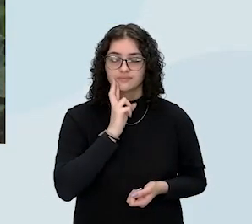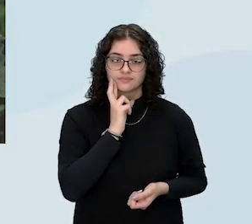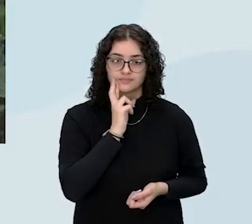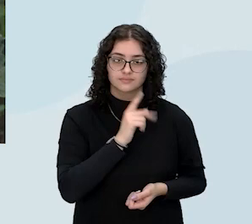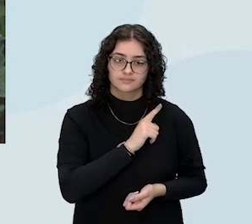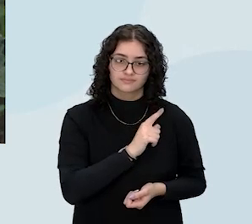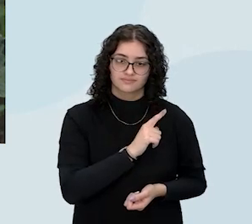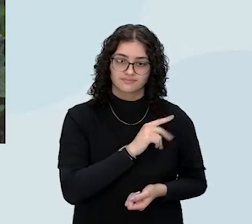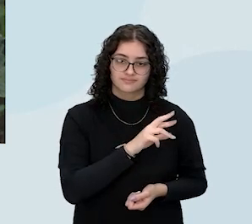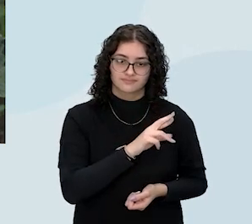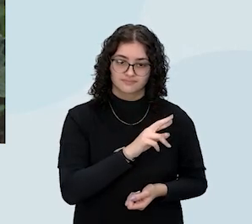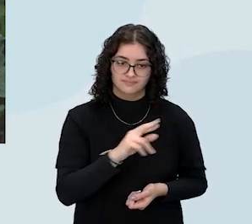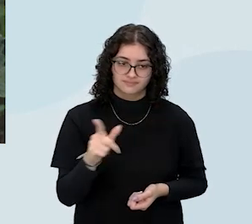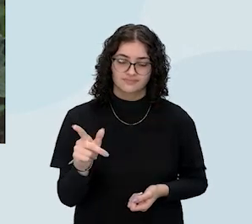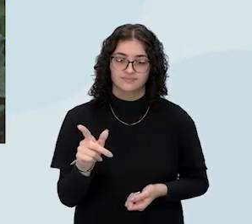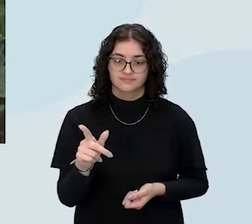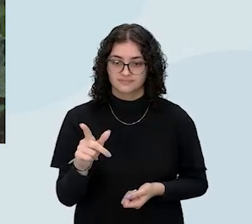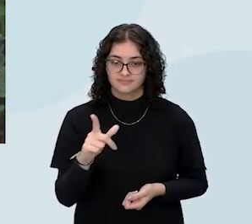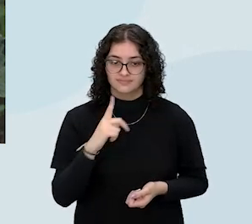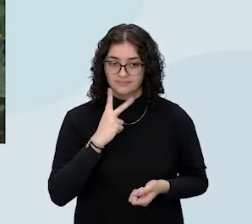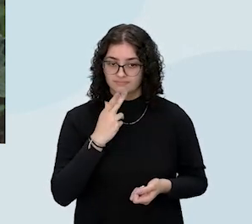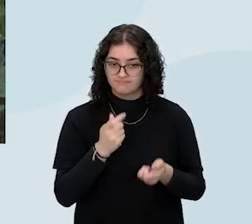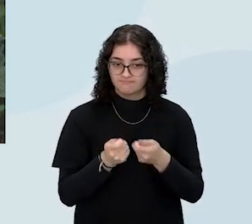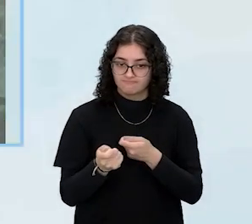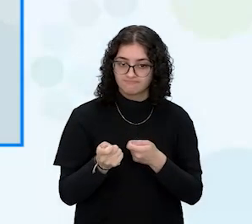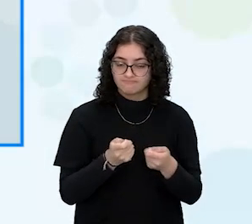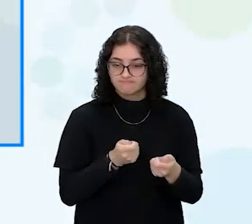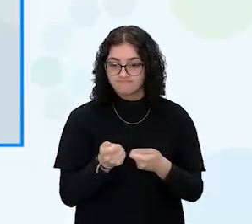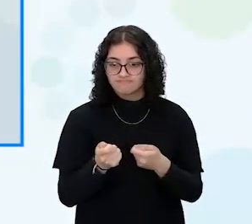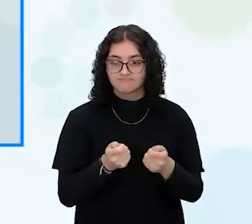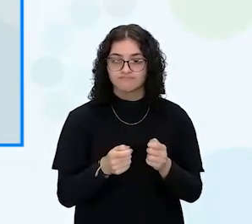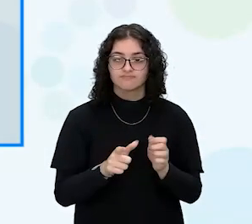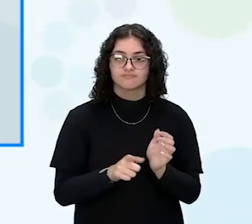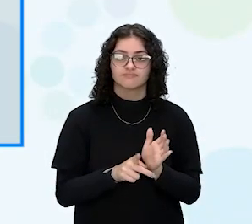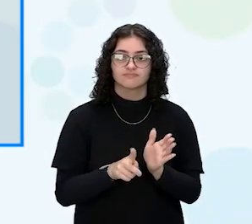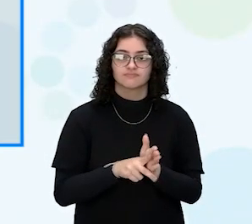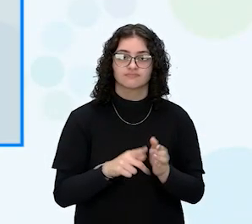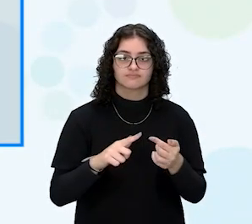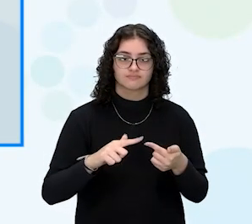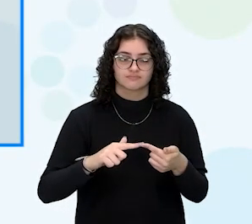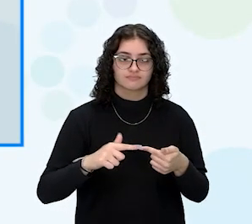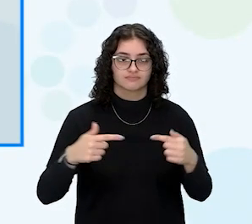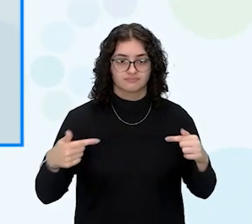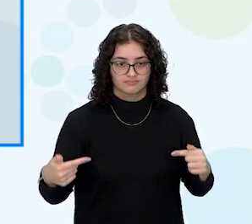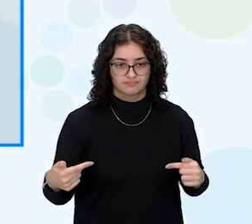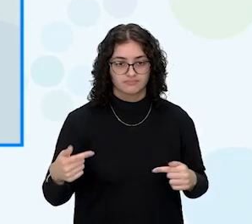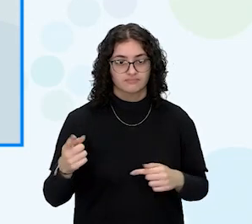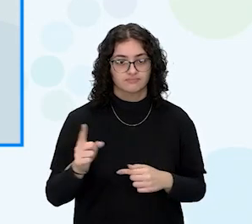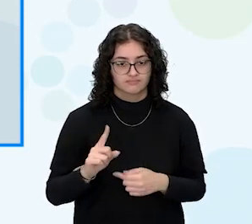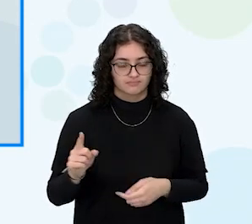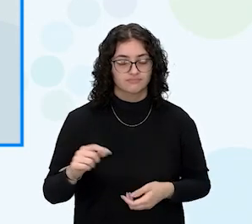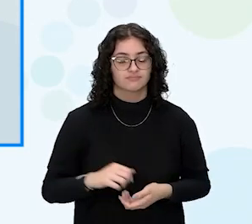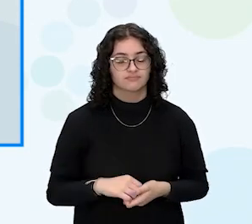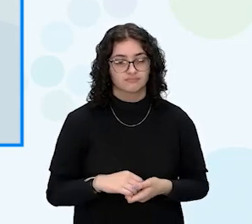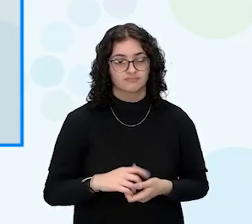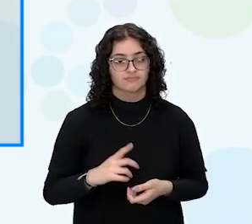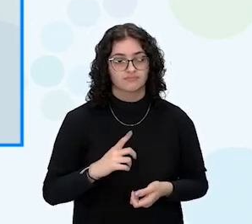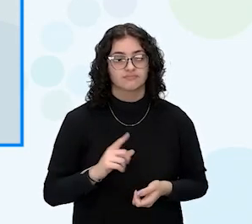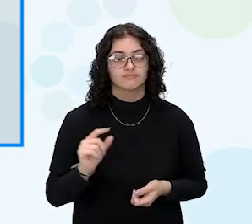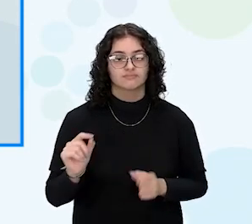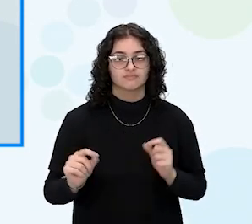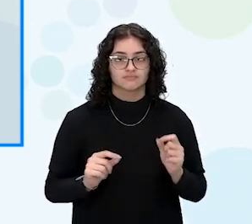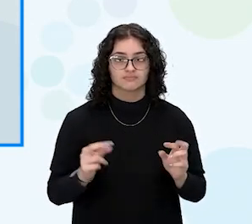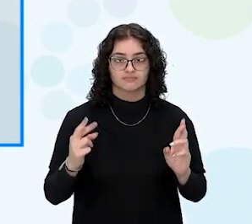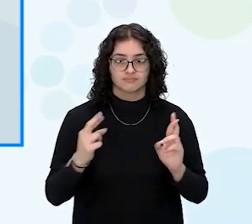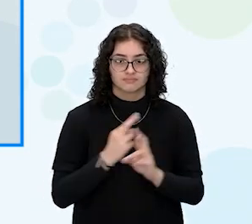tem essa diferença de dominância, se a gente fosse falar geneticamente, mas não é a questão da dominância, tem a ver justamente